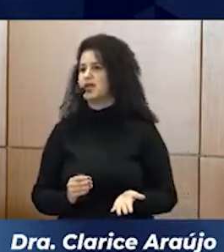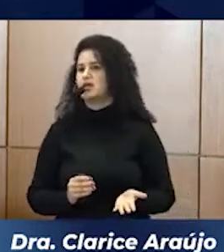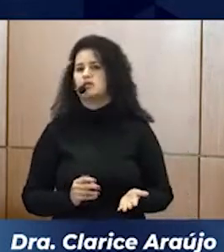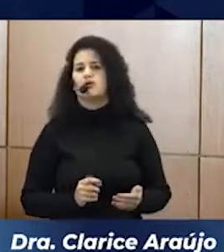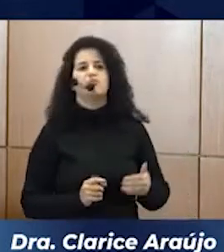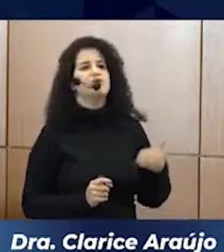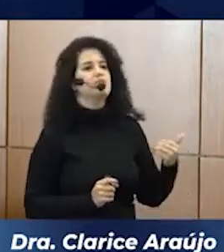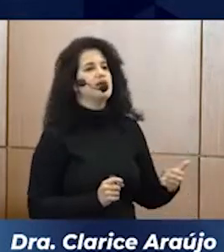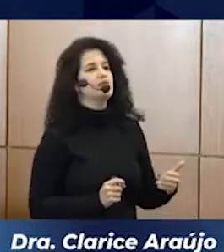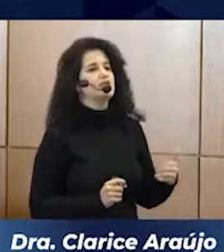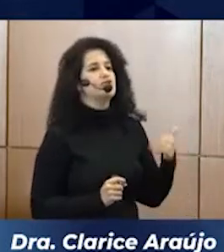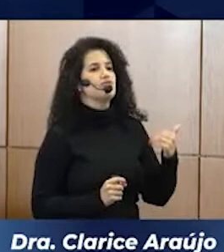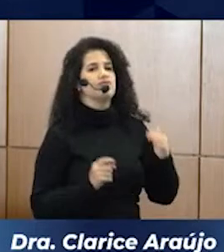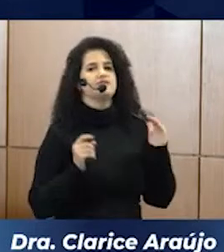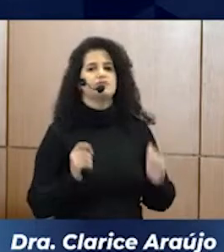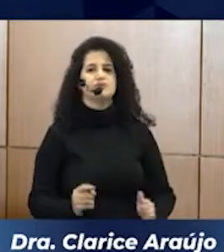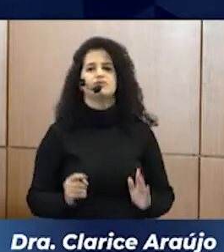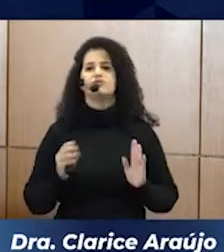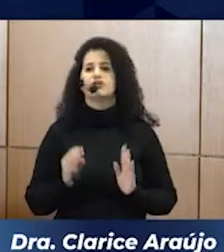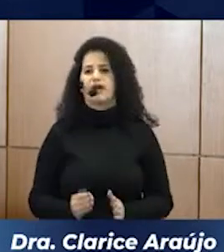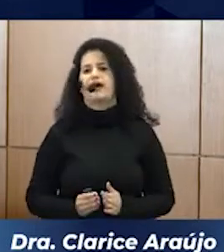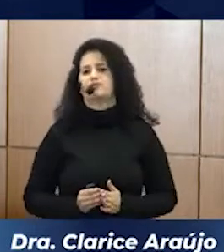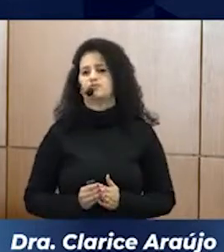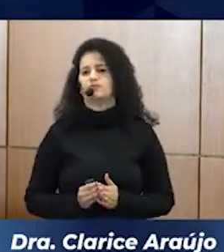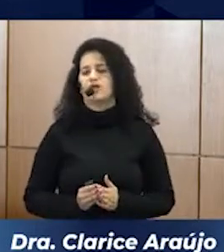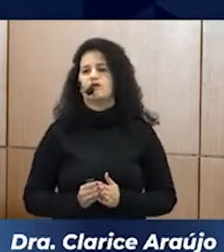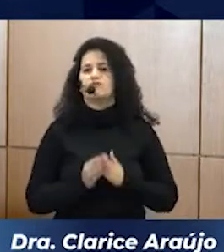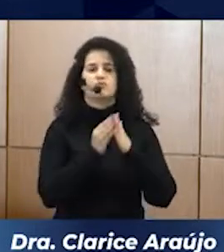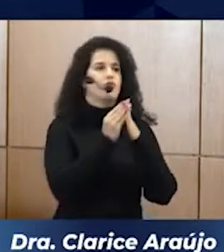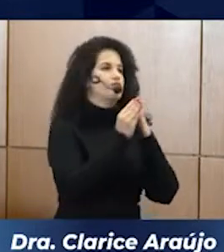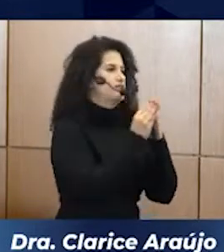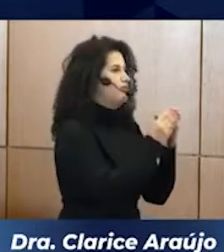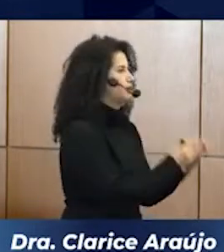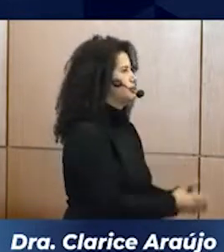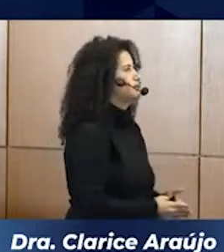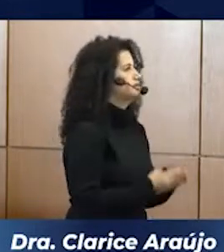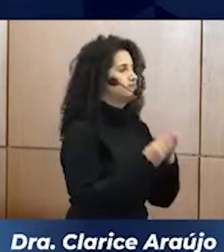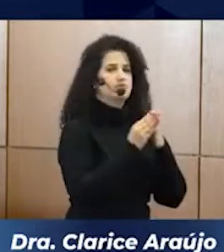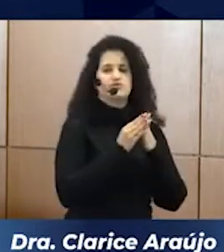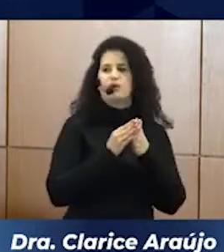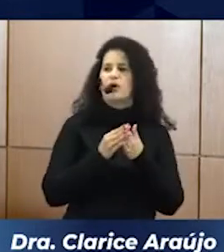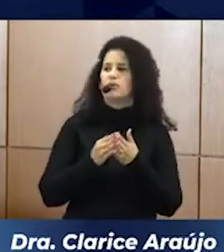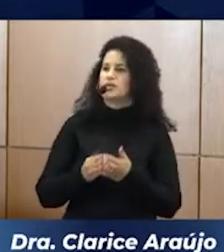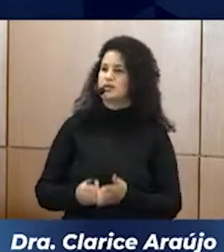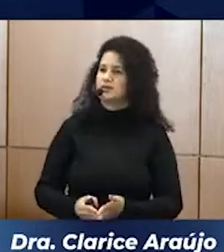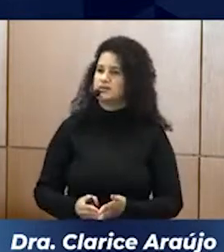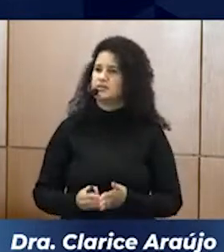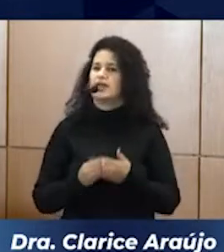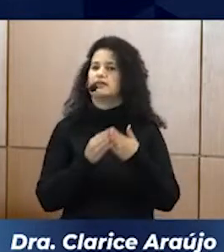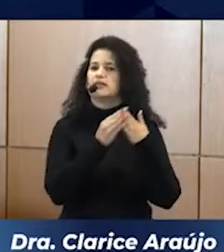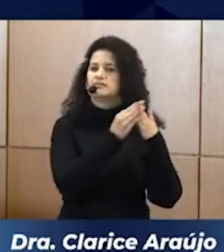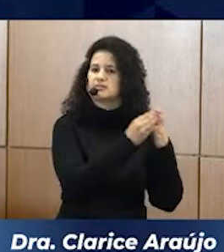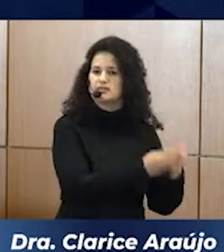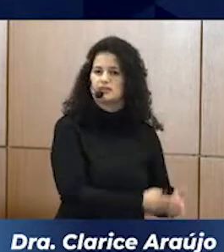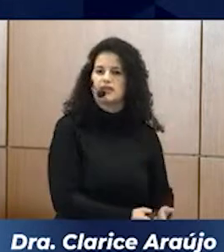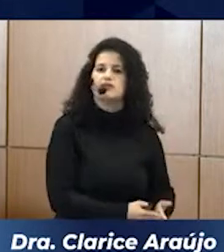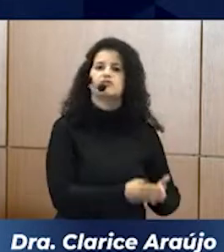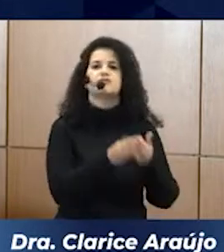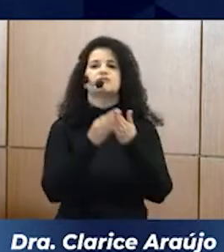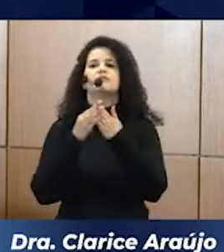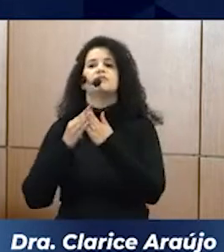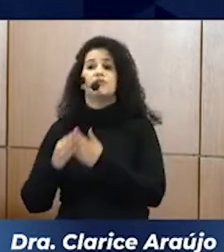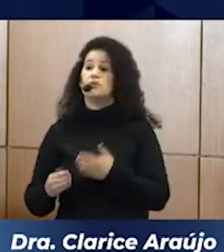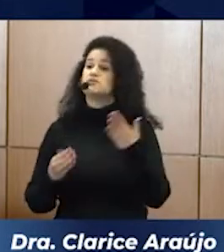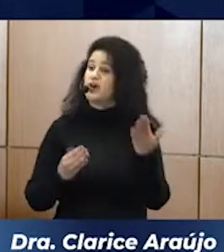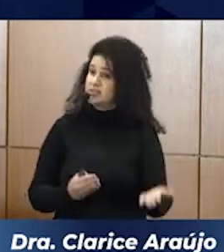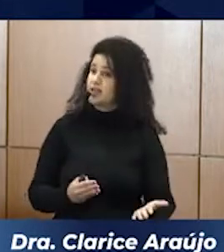Né? Então, primeiro, a gente vai fazer um estudo de caso. Vamos convidar uma criança, vamos chamar uma criança, né, nessas